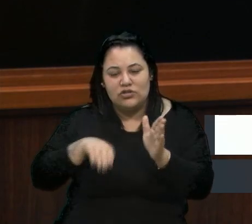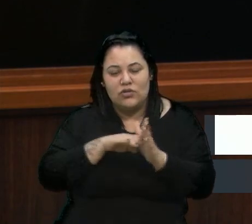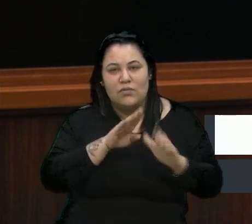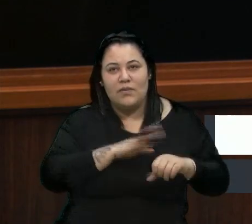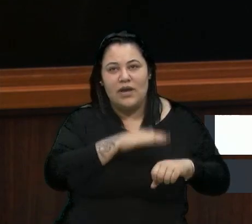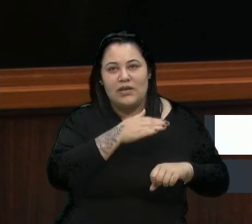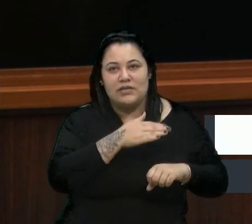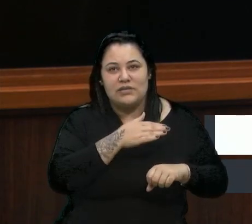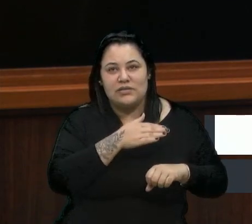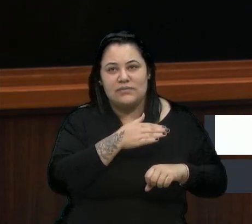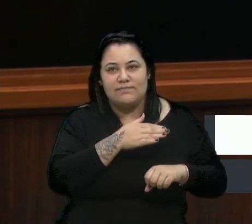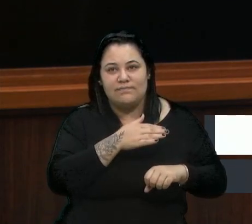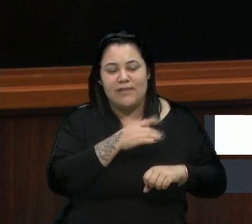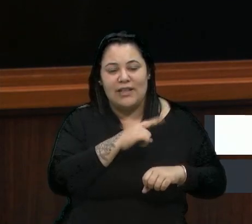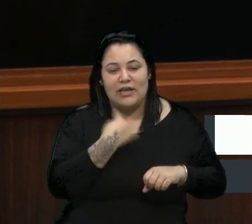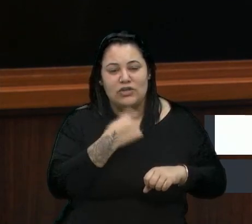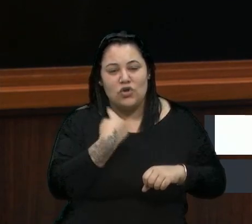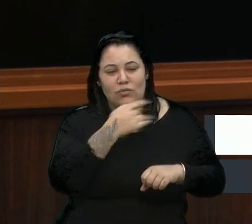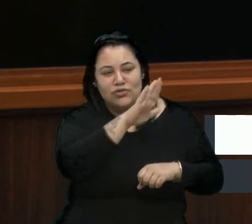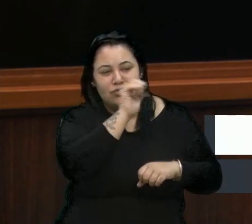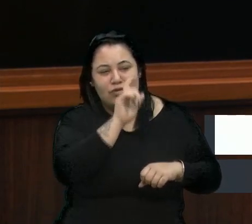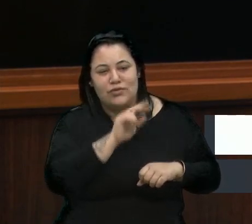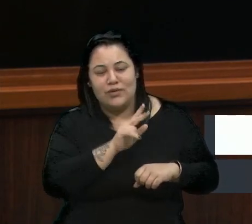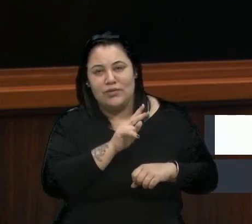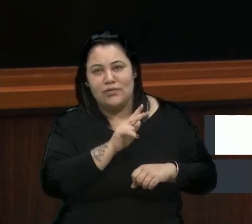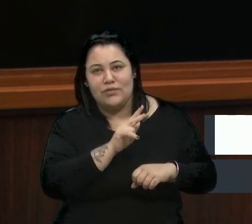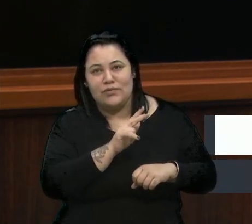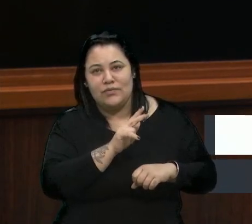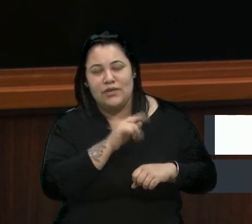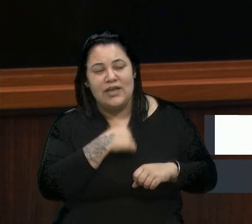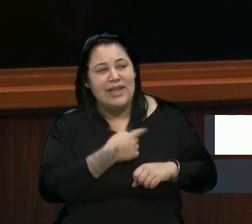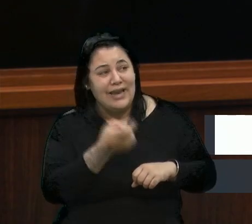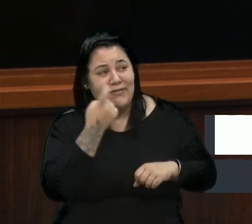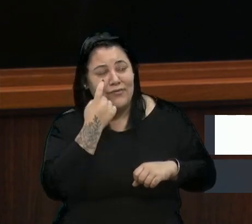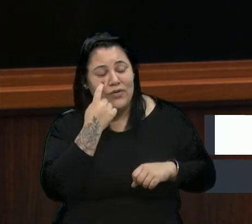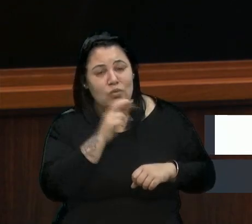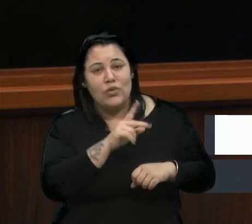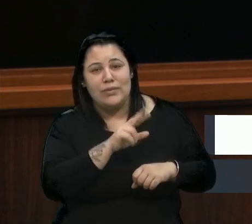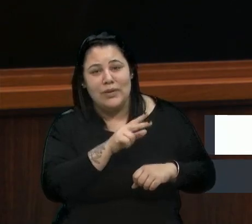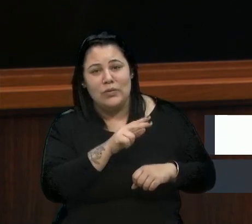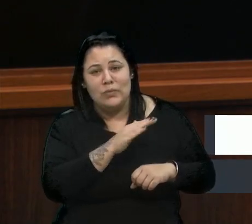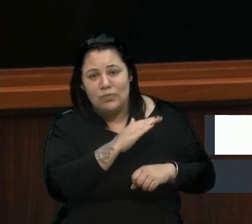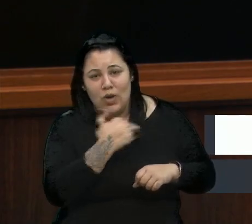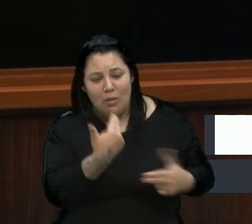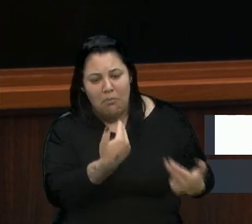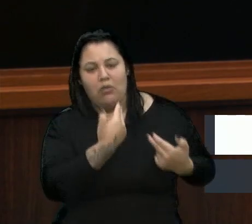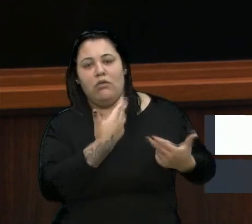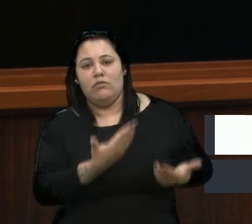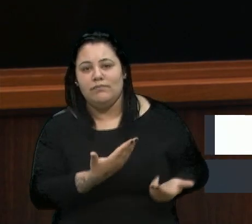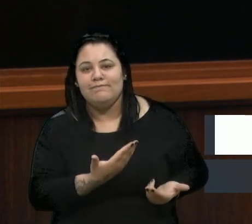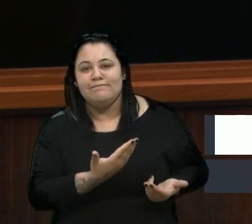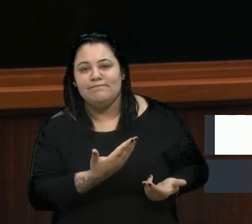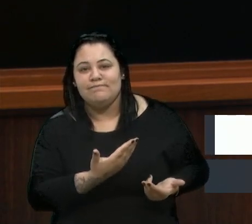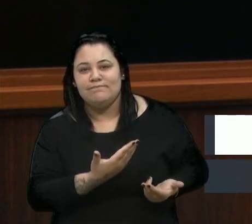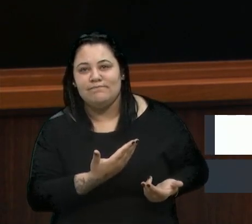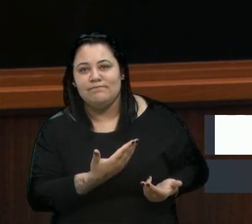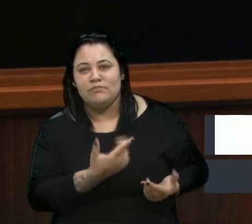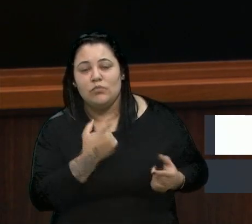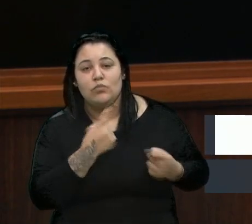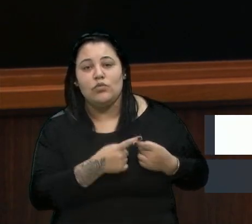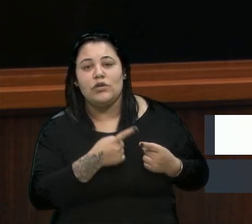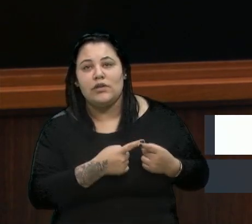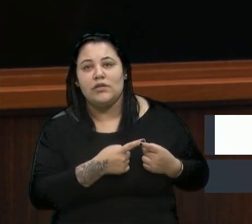chamar o irmão. E ele viu o irmão dele, Vitório, assassinado por quem queria